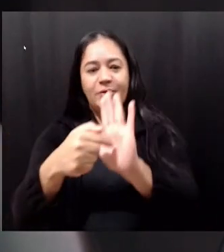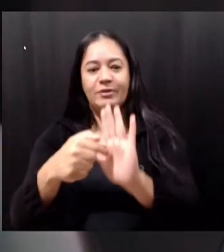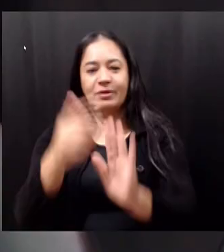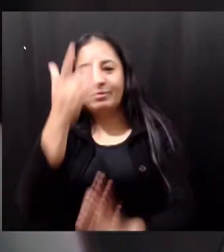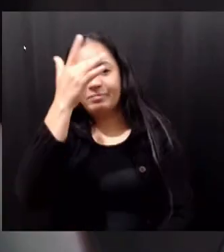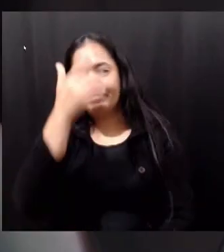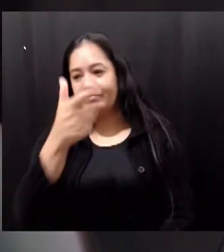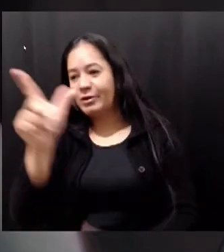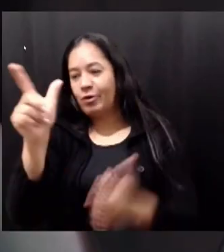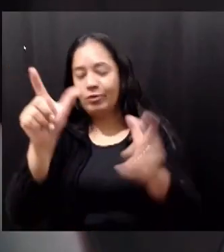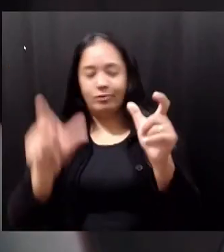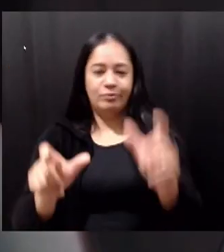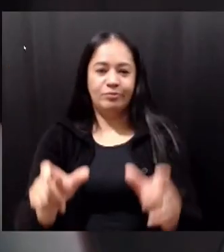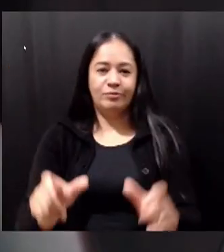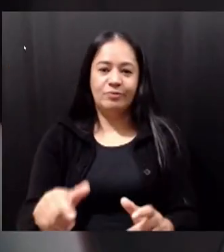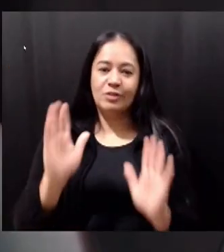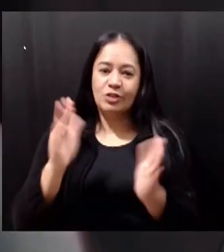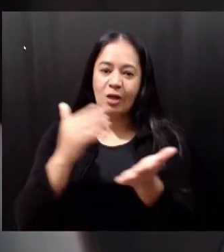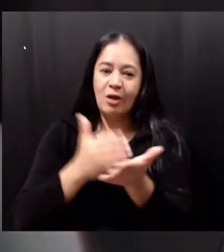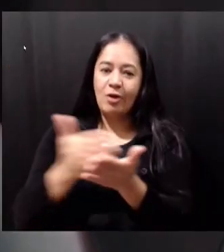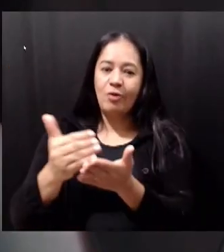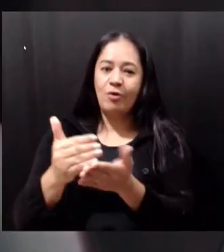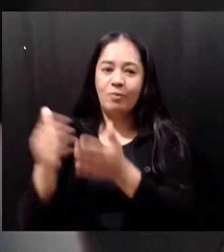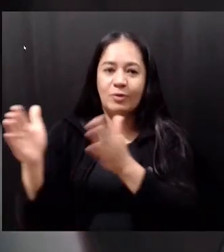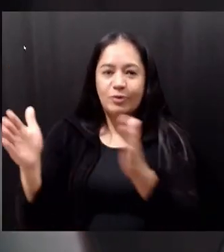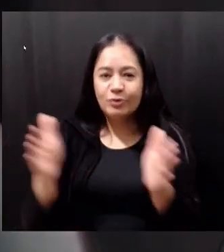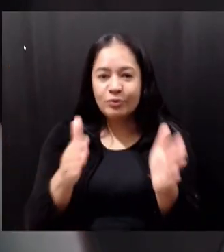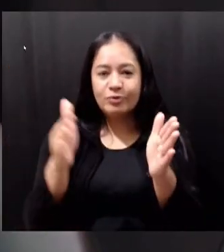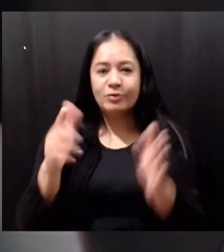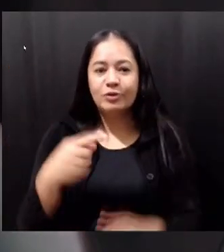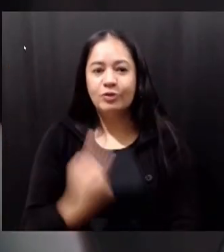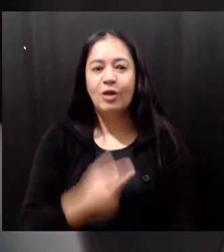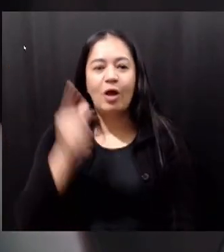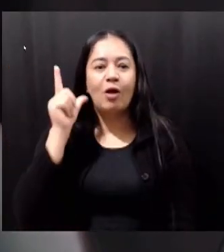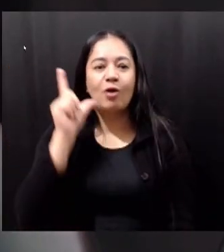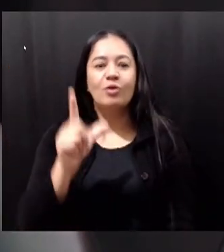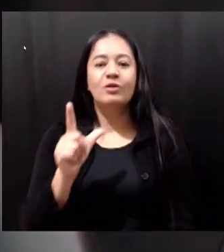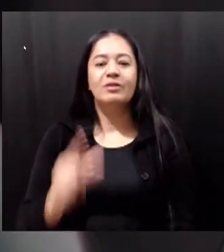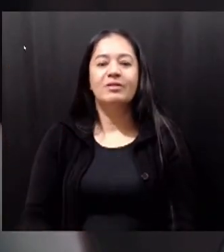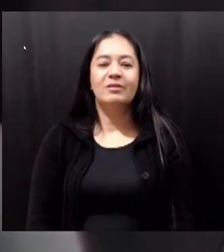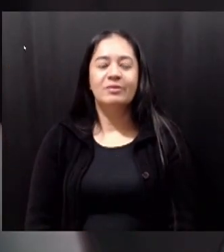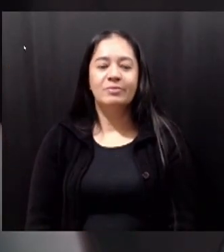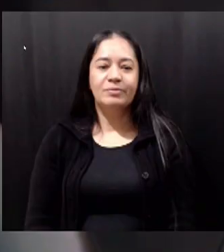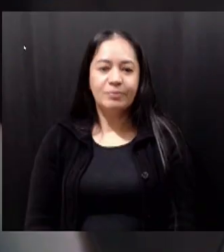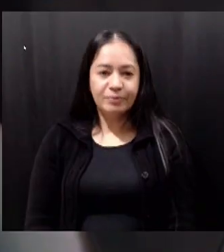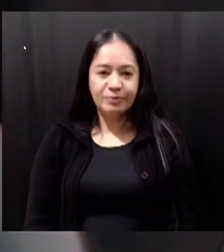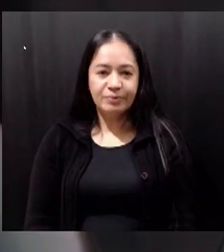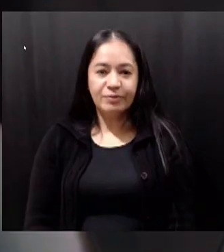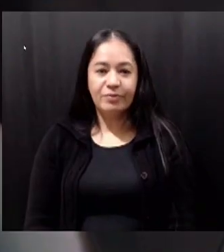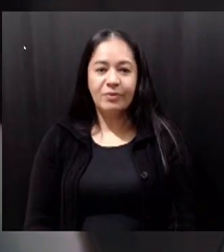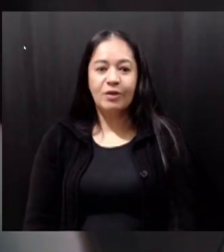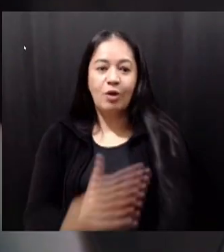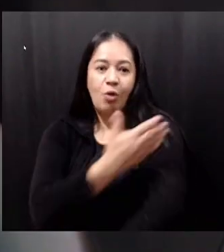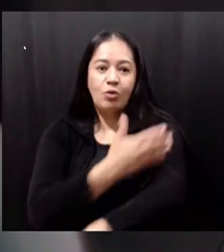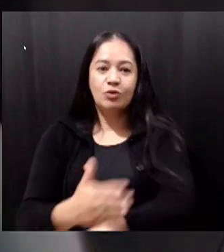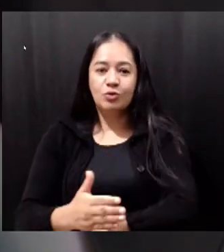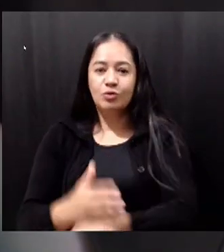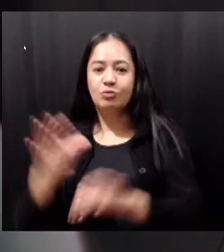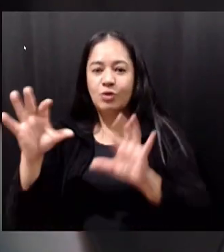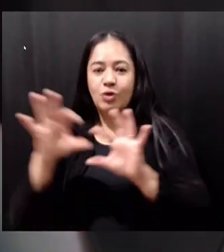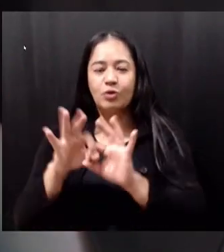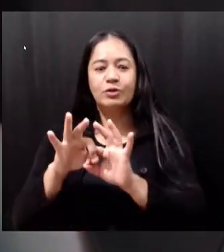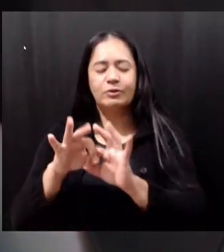o começo de um caminho para que a gente possa resgatar, hábitos e conexões genuínas, conexões não